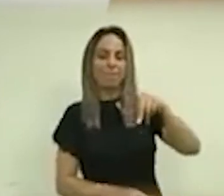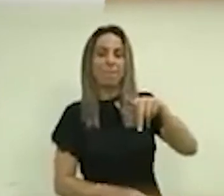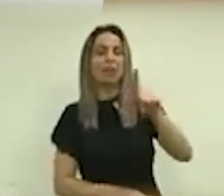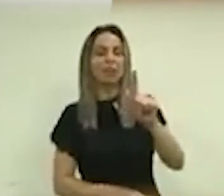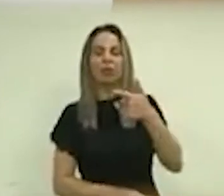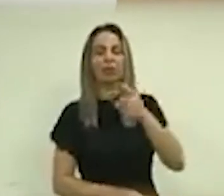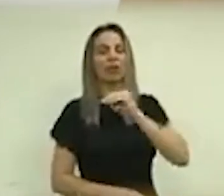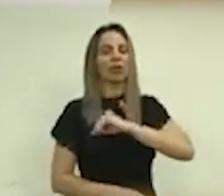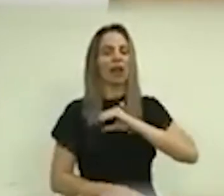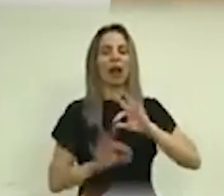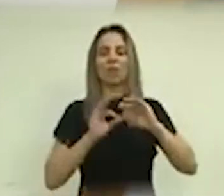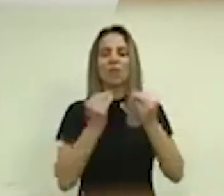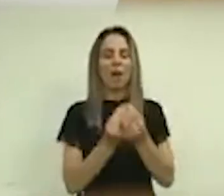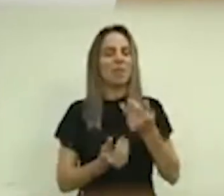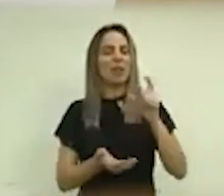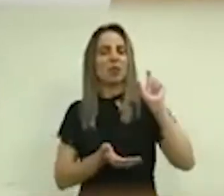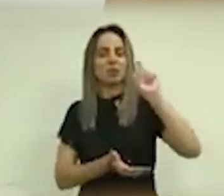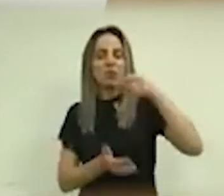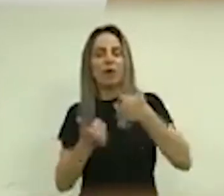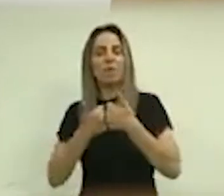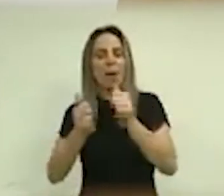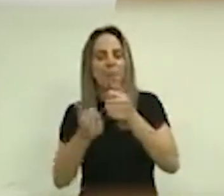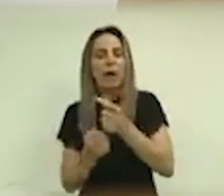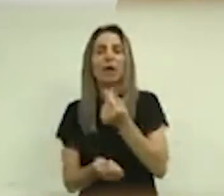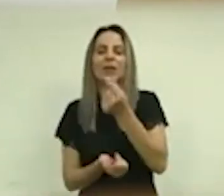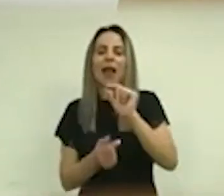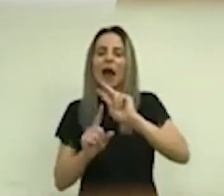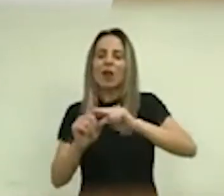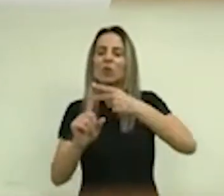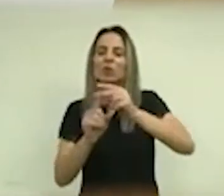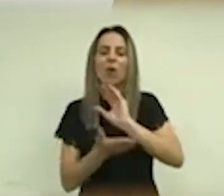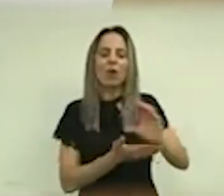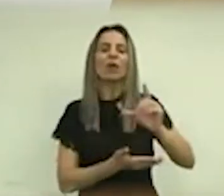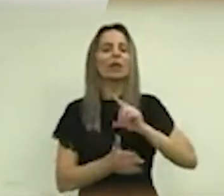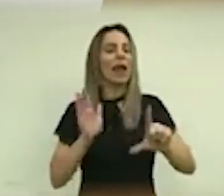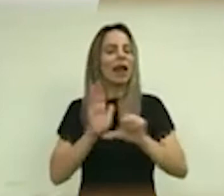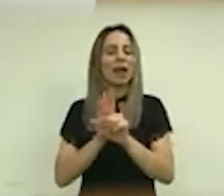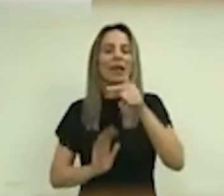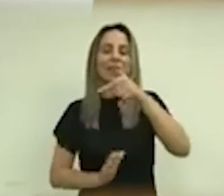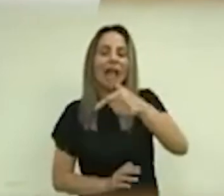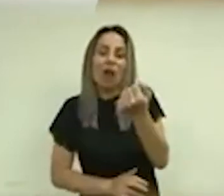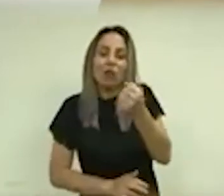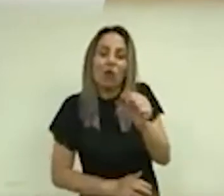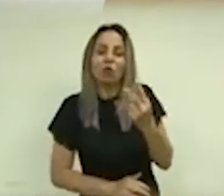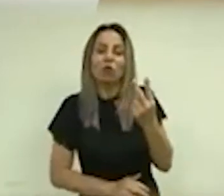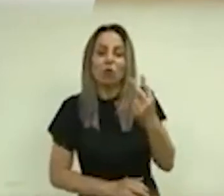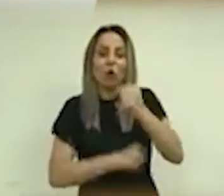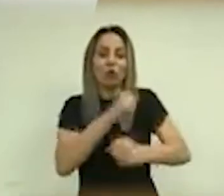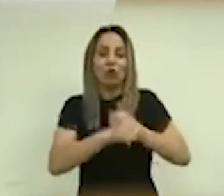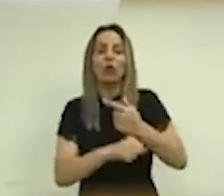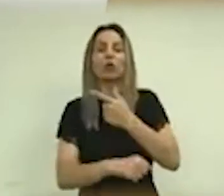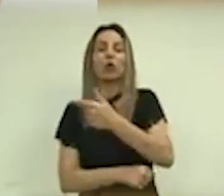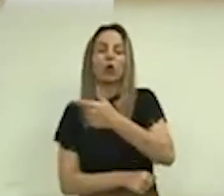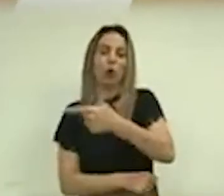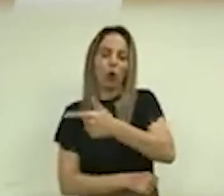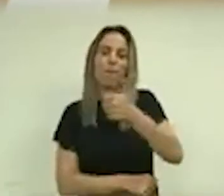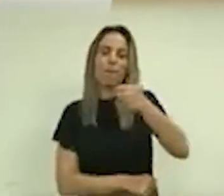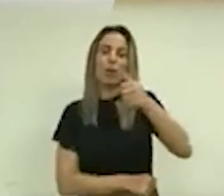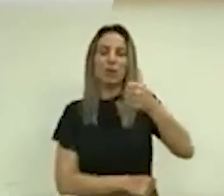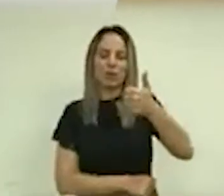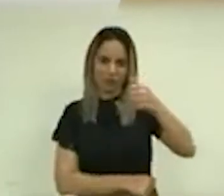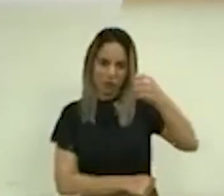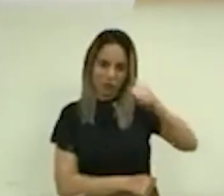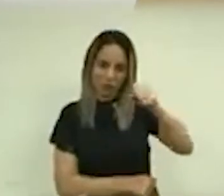salário família, o vale transporte e a gratificação que determina a Lei Complementar 782 de 2018?